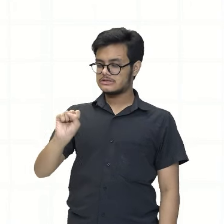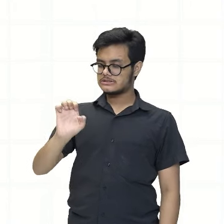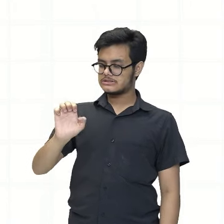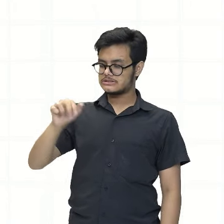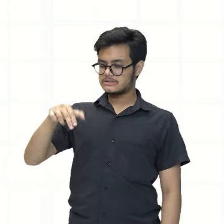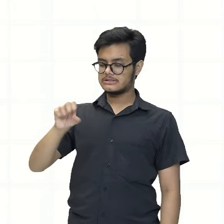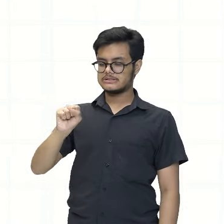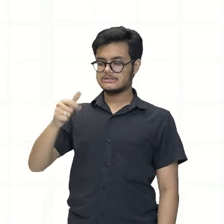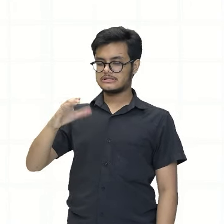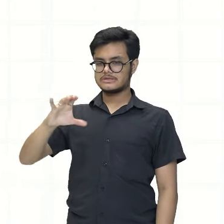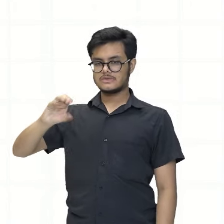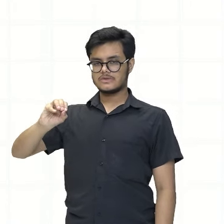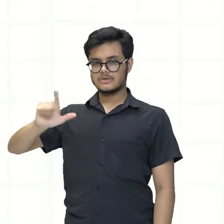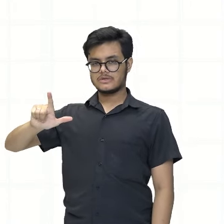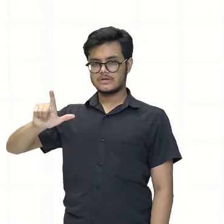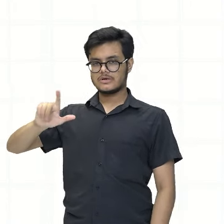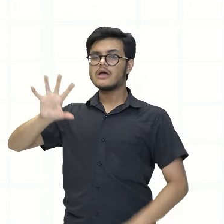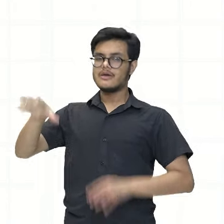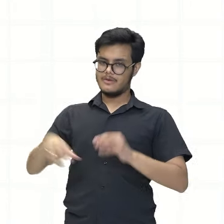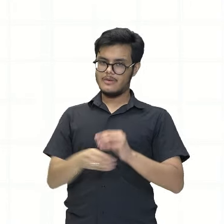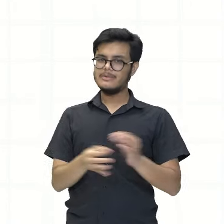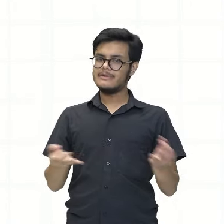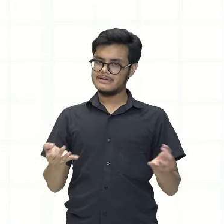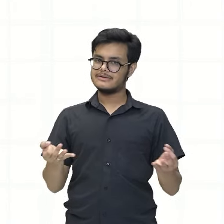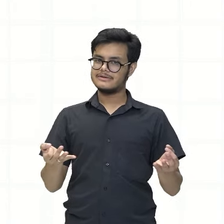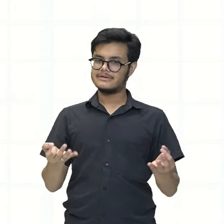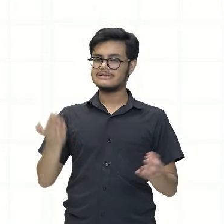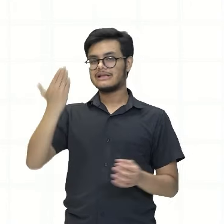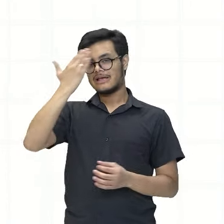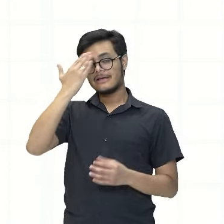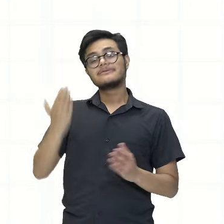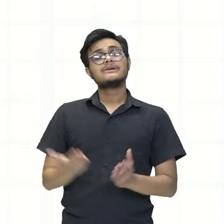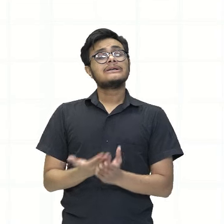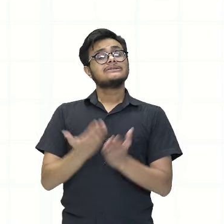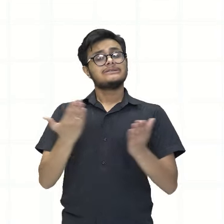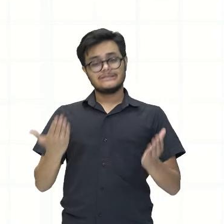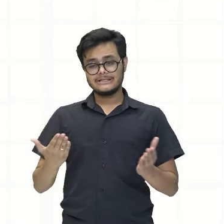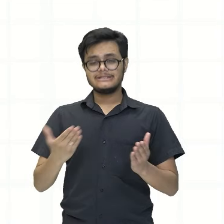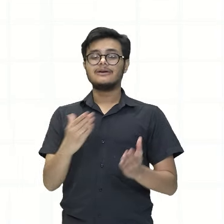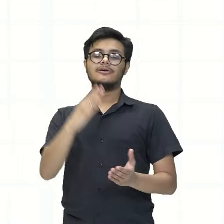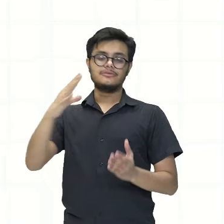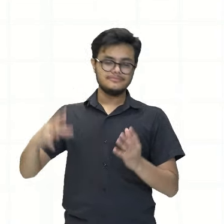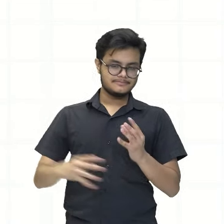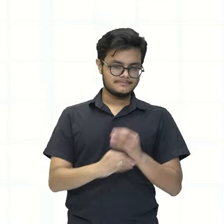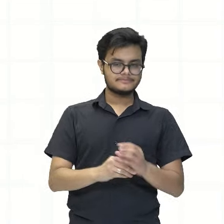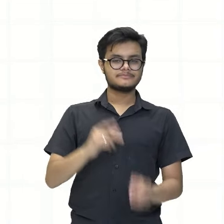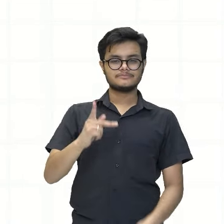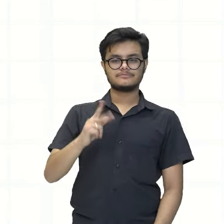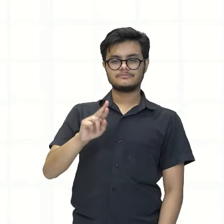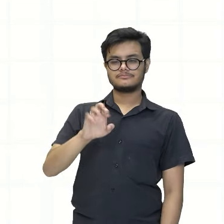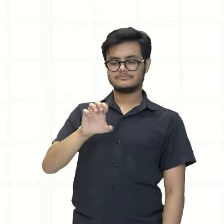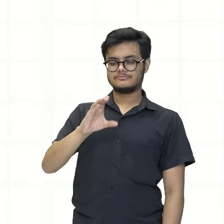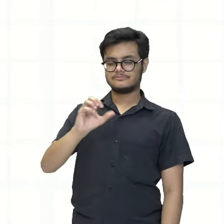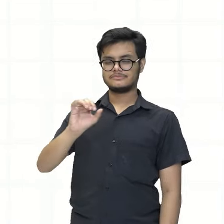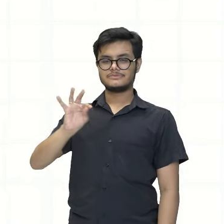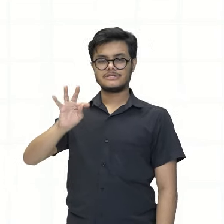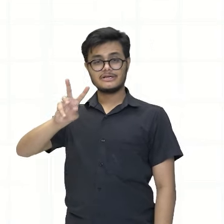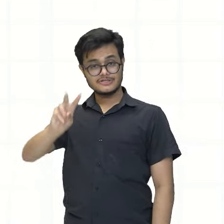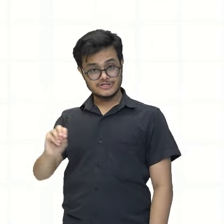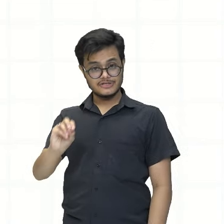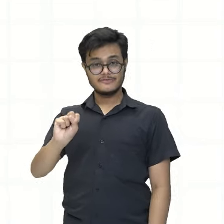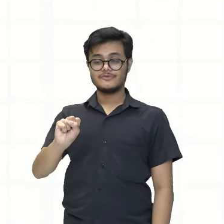um predicativo do sujeito né está aqui para expressar uma qualificação do meu Sujeito como é que eu vou chamá-la